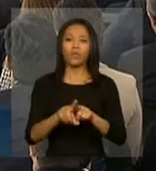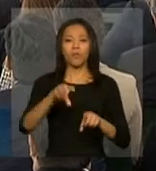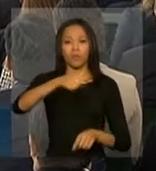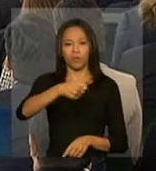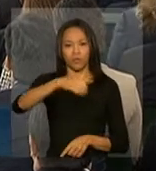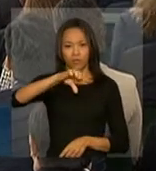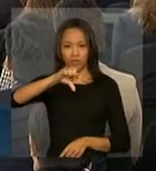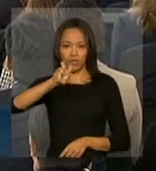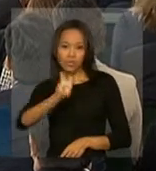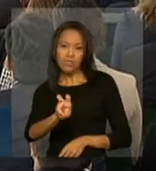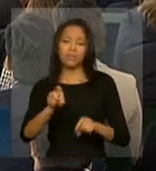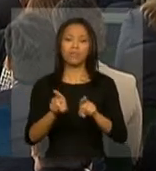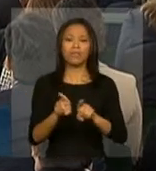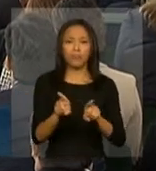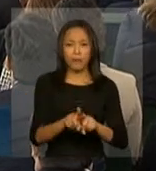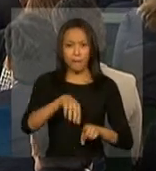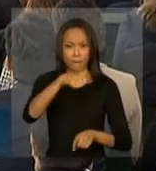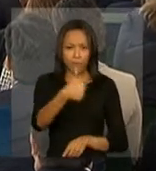1991-1995 e